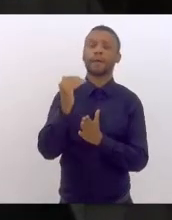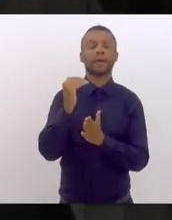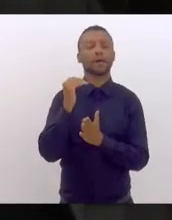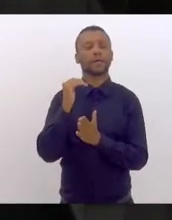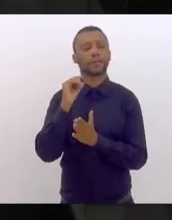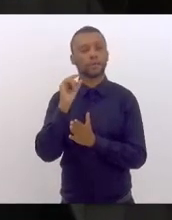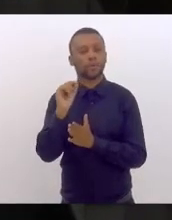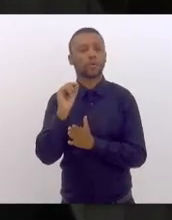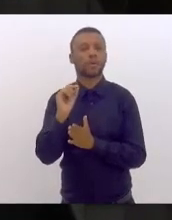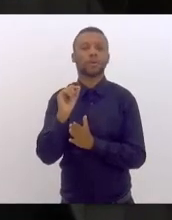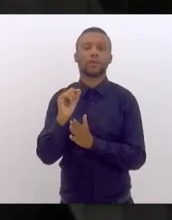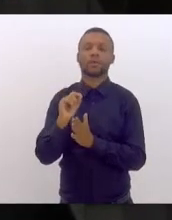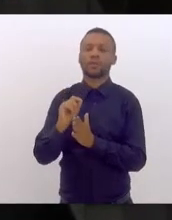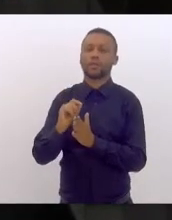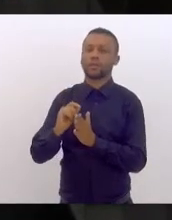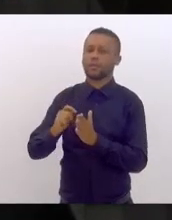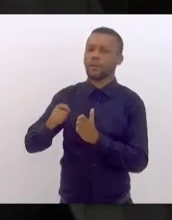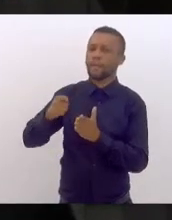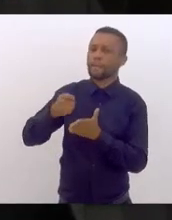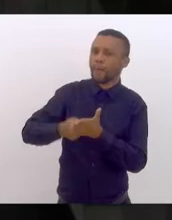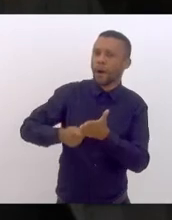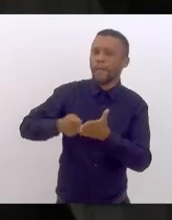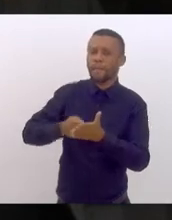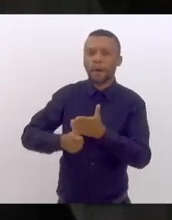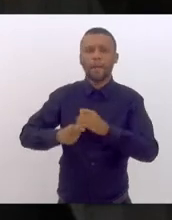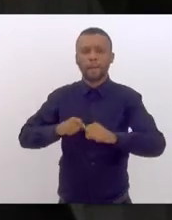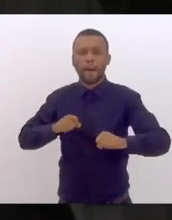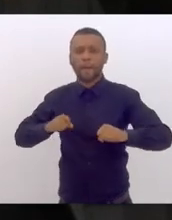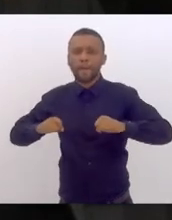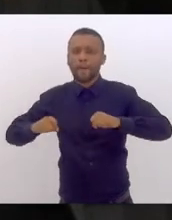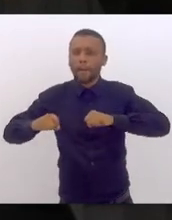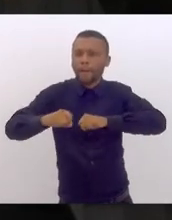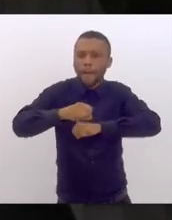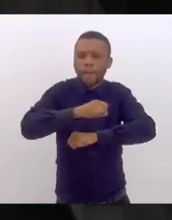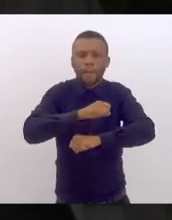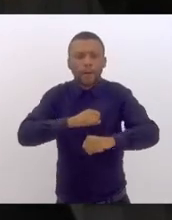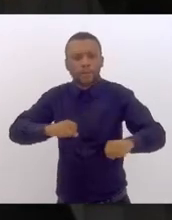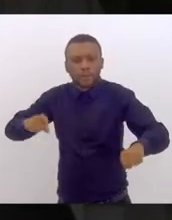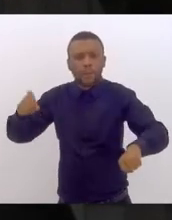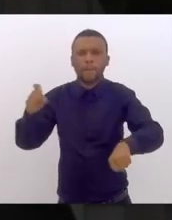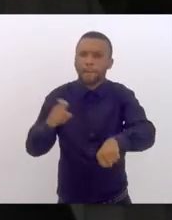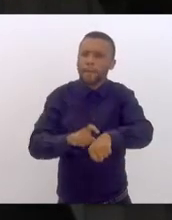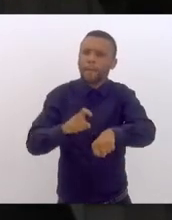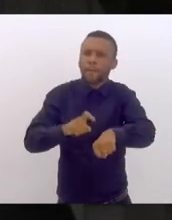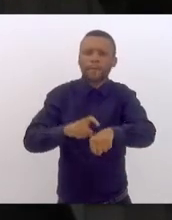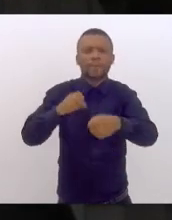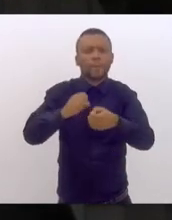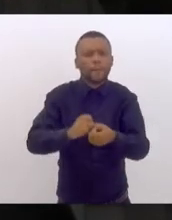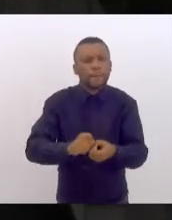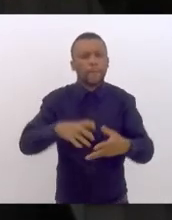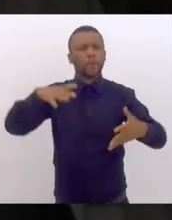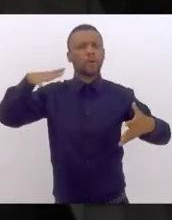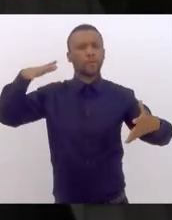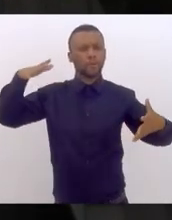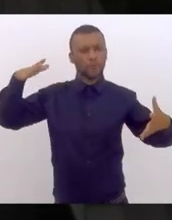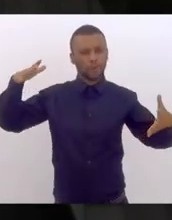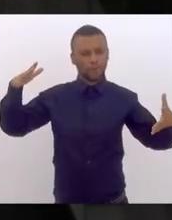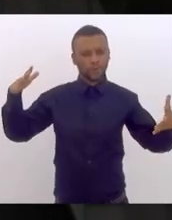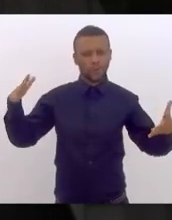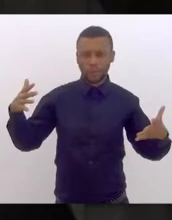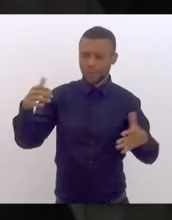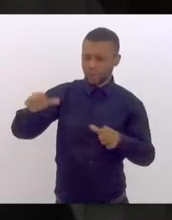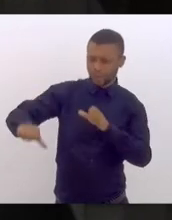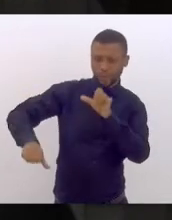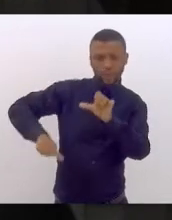e no céu momento auspicioso de se